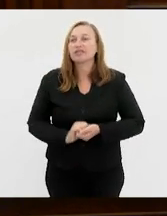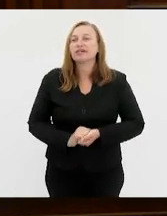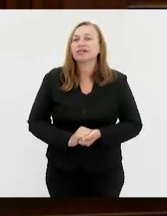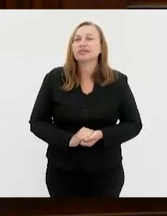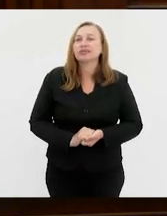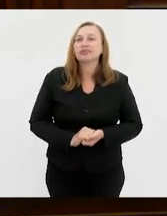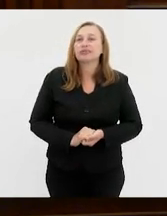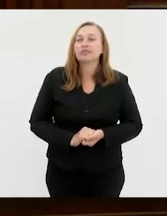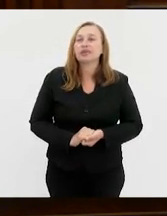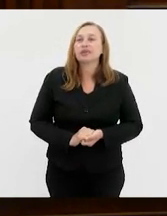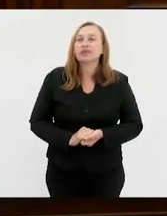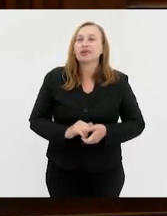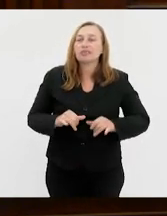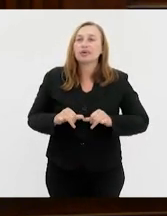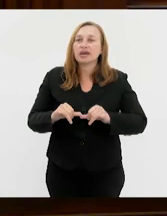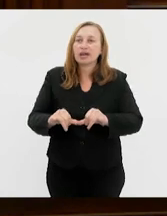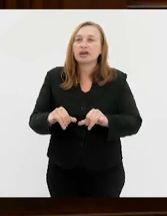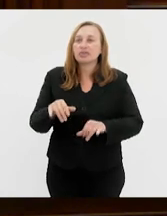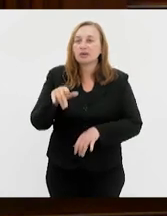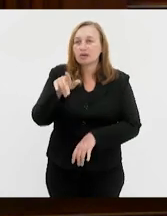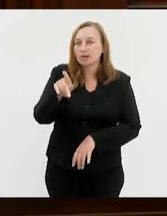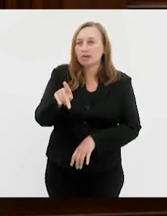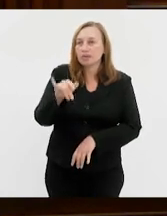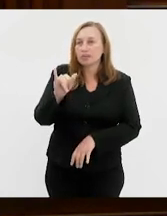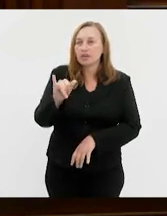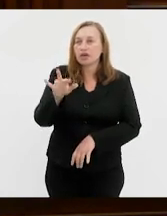do Mercado Pirulito.